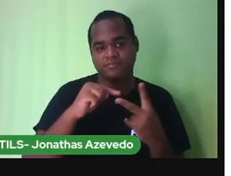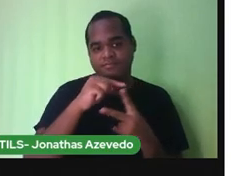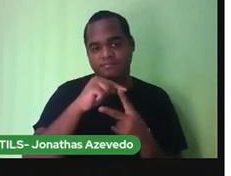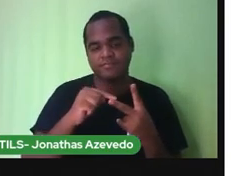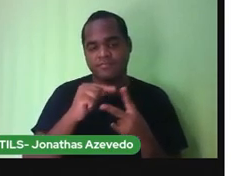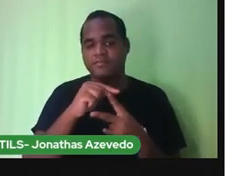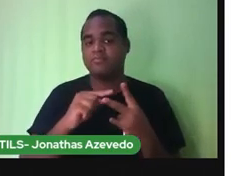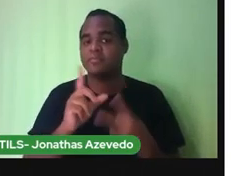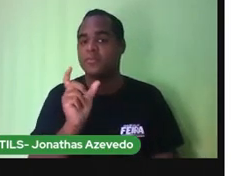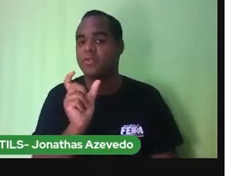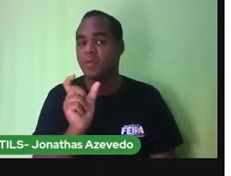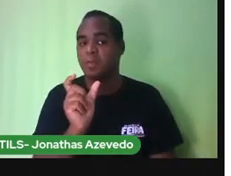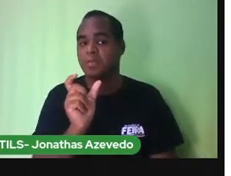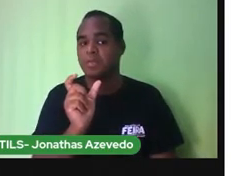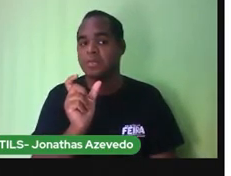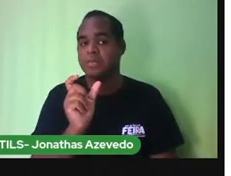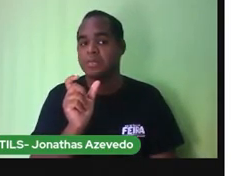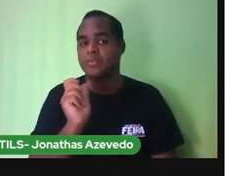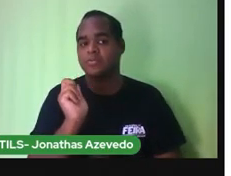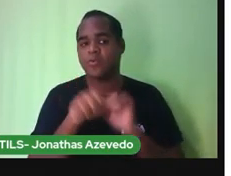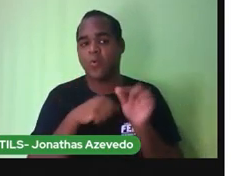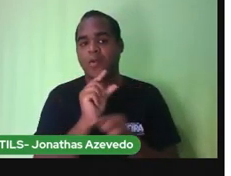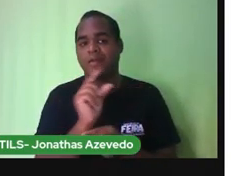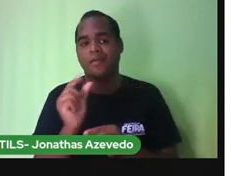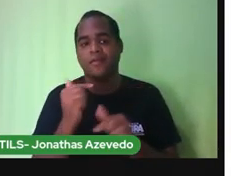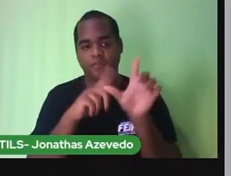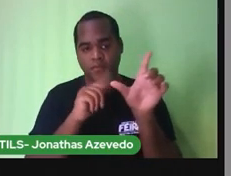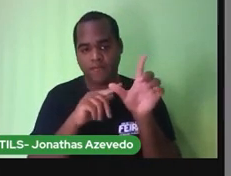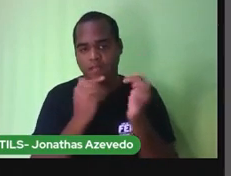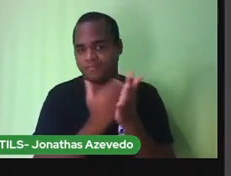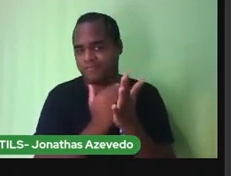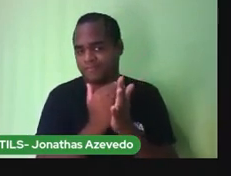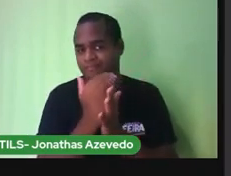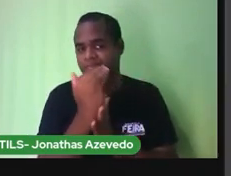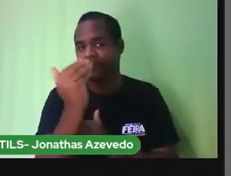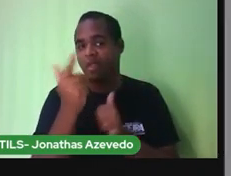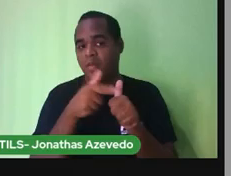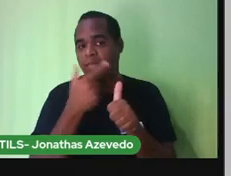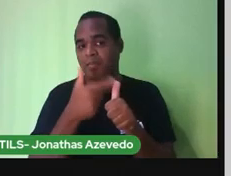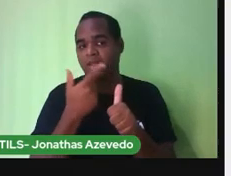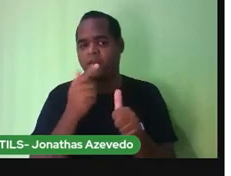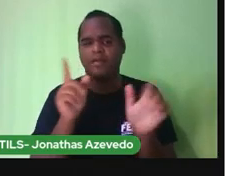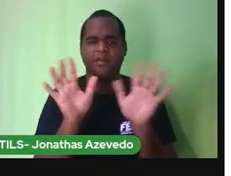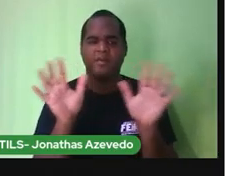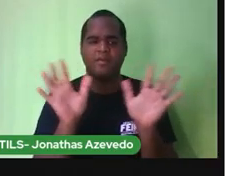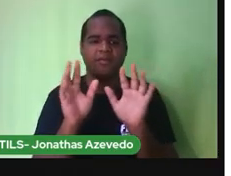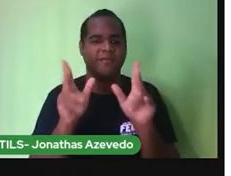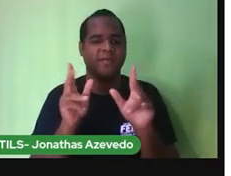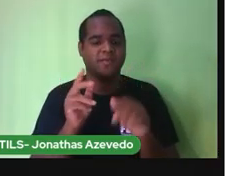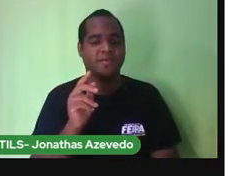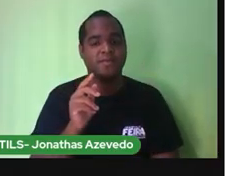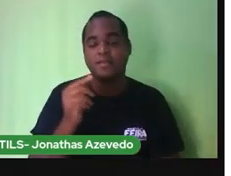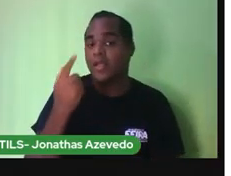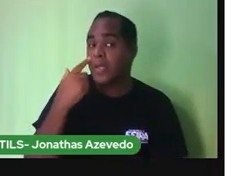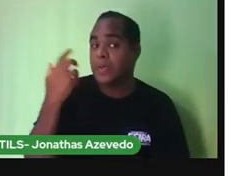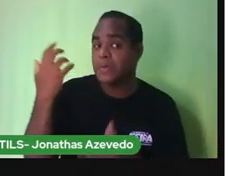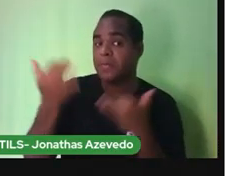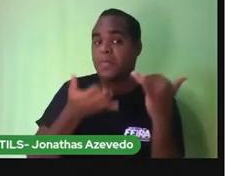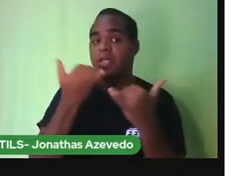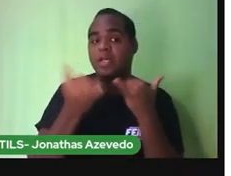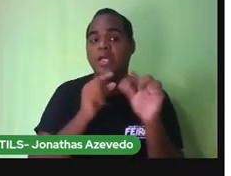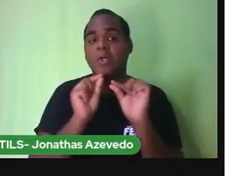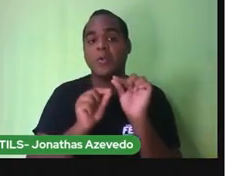mudou alegria mas não foi a primeira vamos ver se vocês identificam o que brinquedo